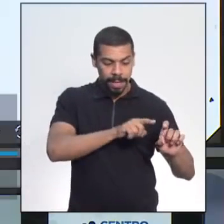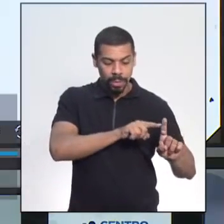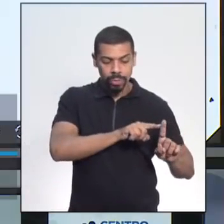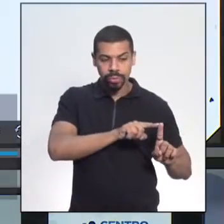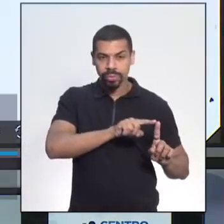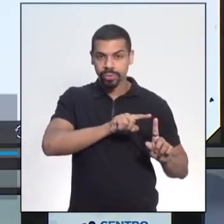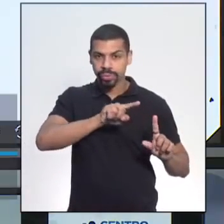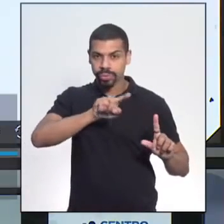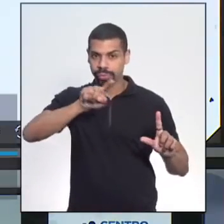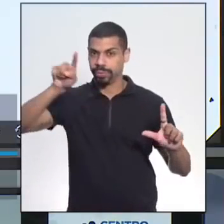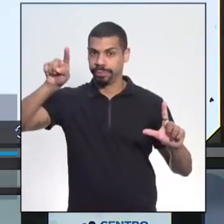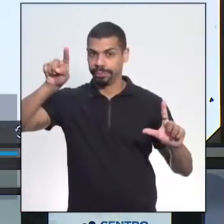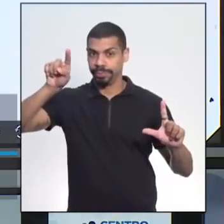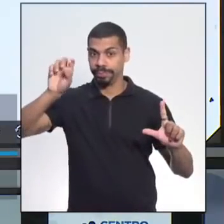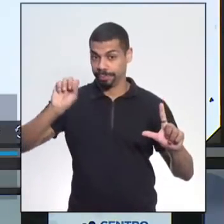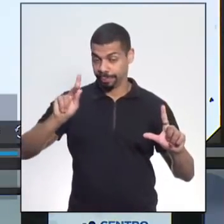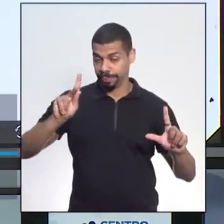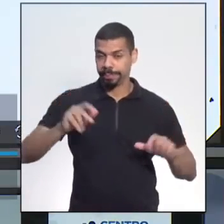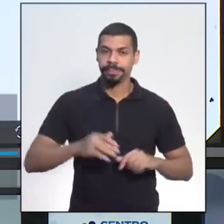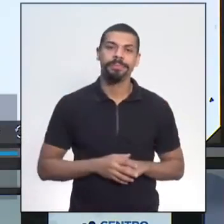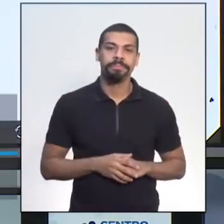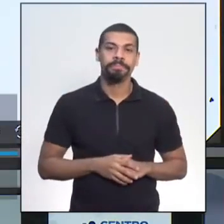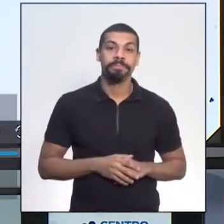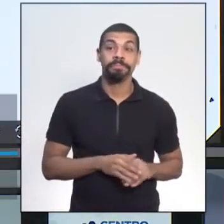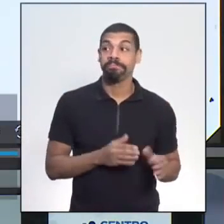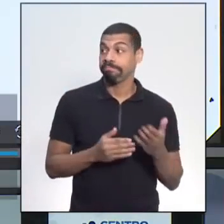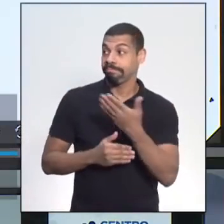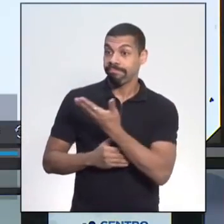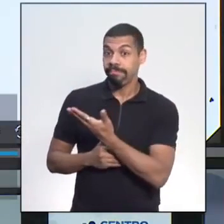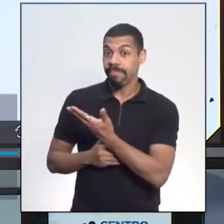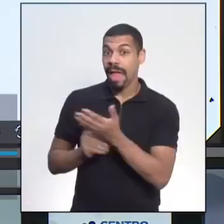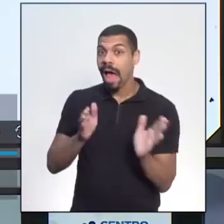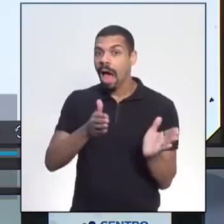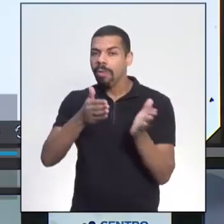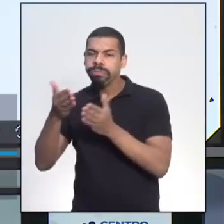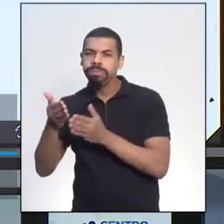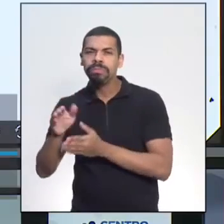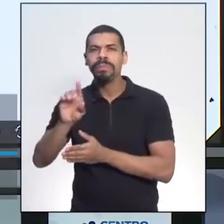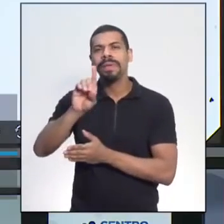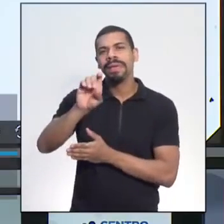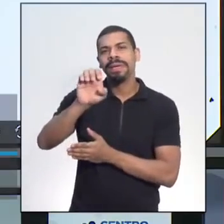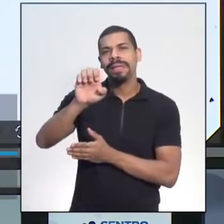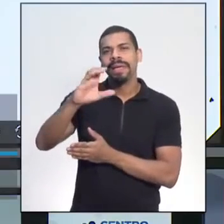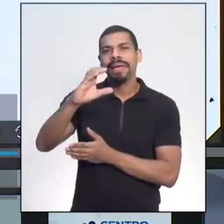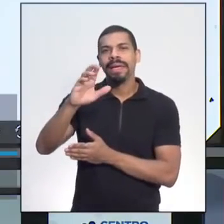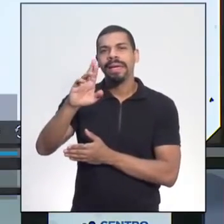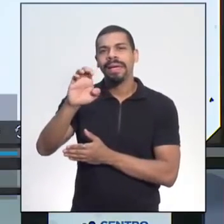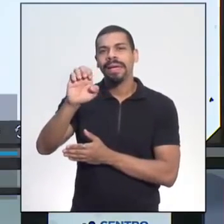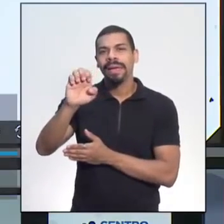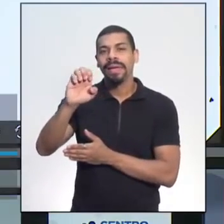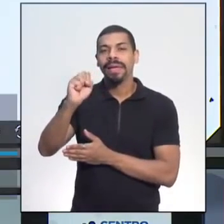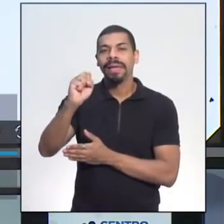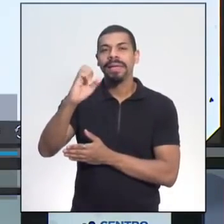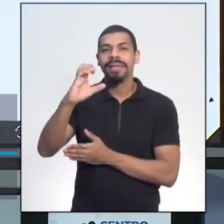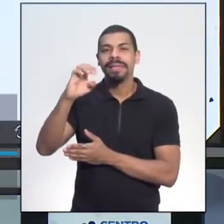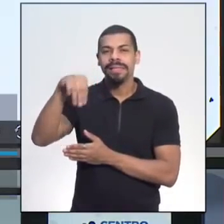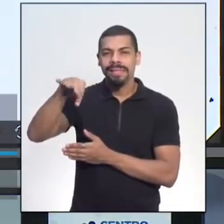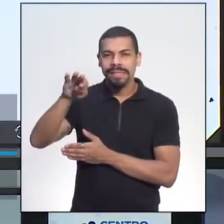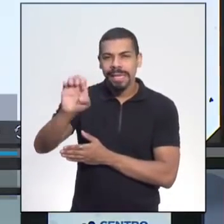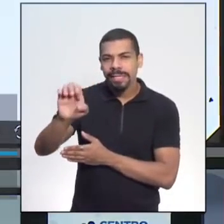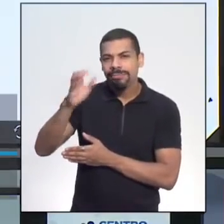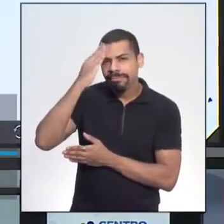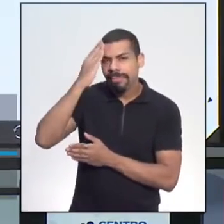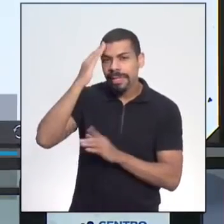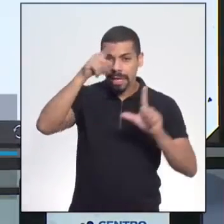Então, muito bem, essa é a crescente. E a função decrescente, professora? A função decrescente é aquela função que está descendo. Então,